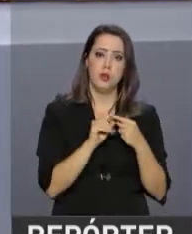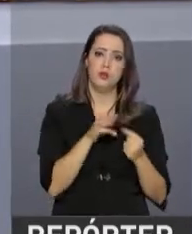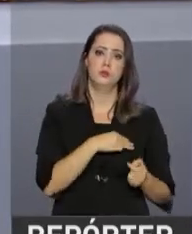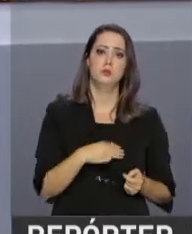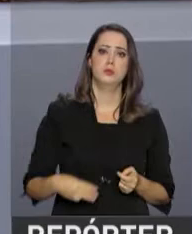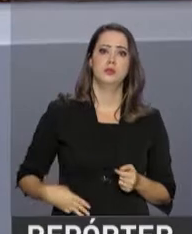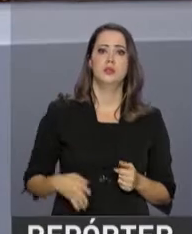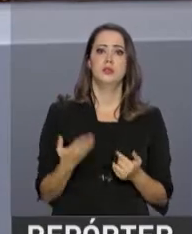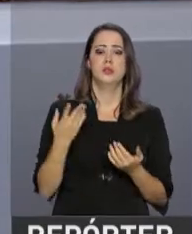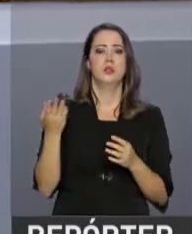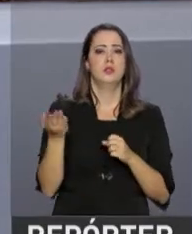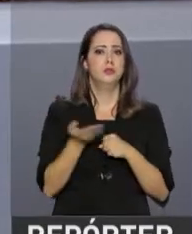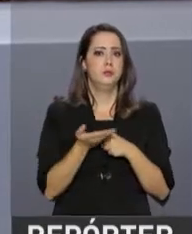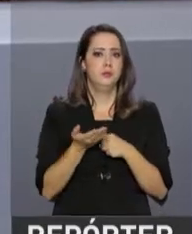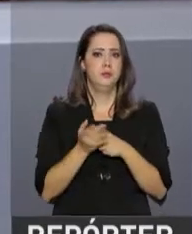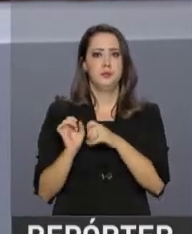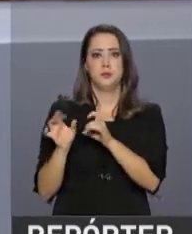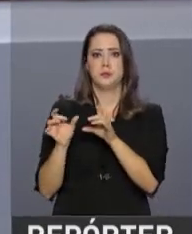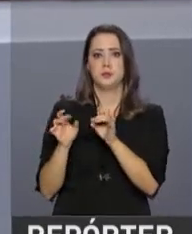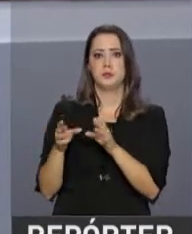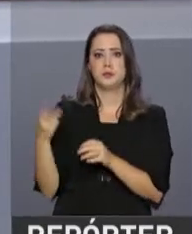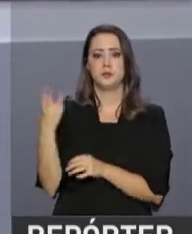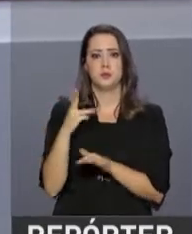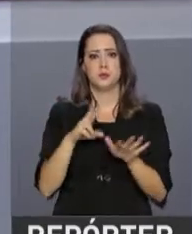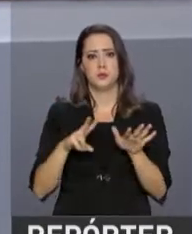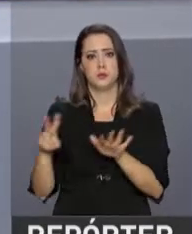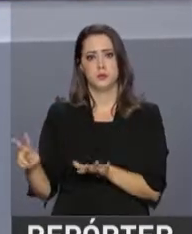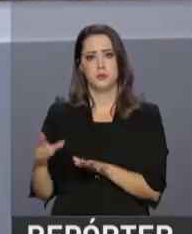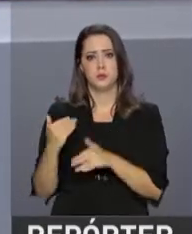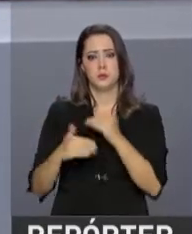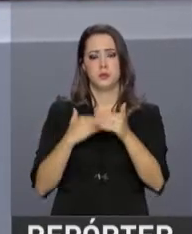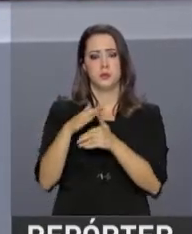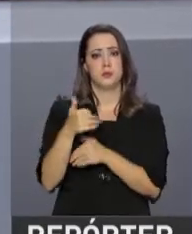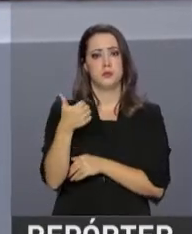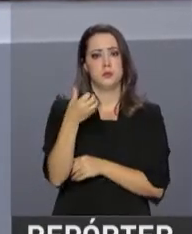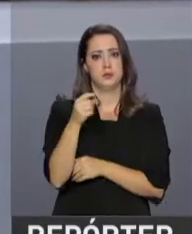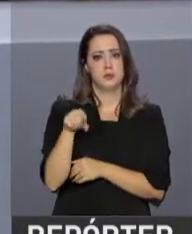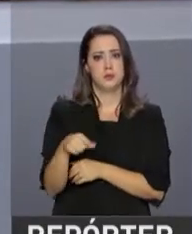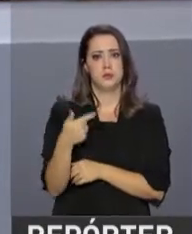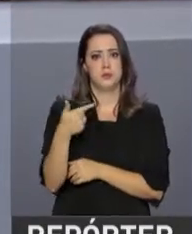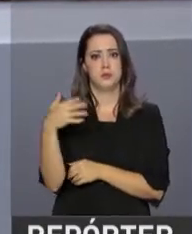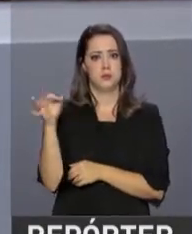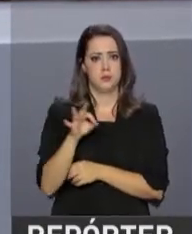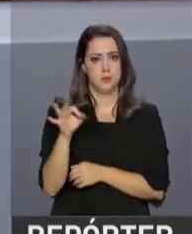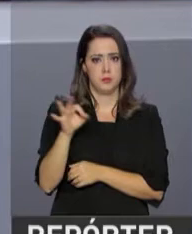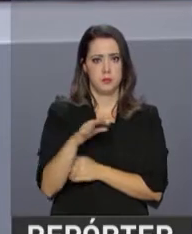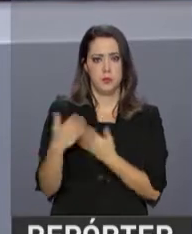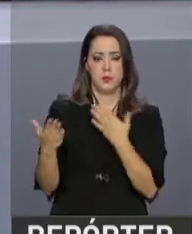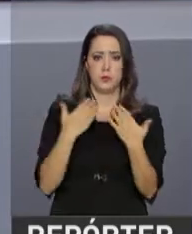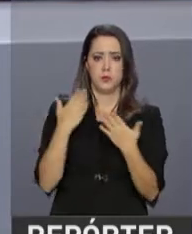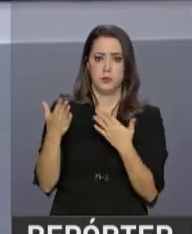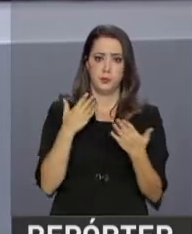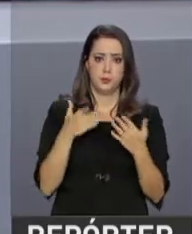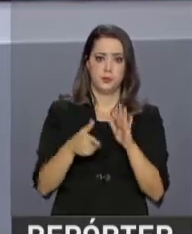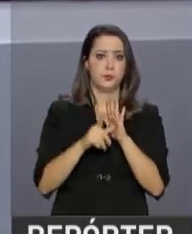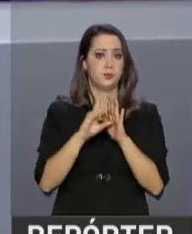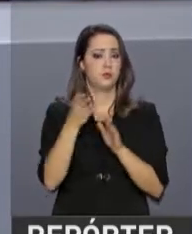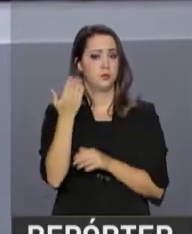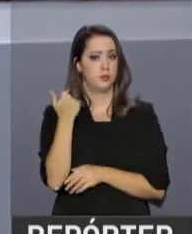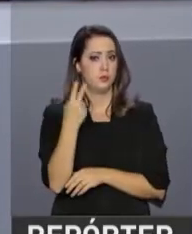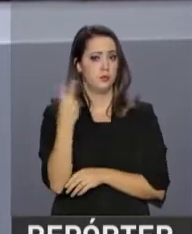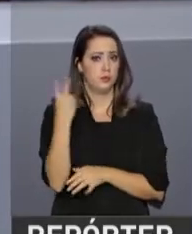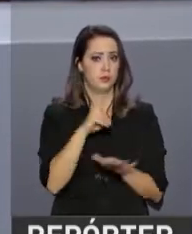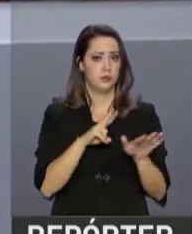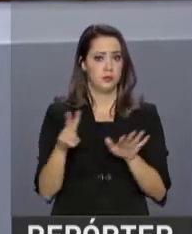ministério a média diária das exportações na terceira semana do mês cresceu 16,2 por cento com relação à segunda